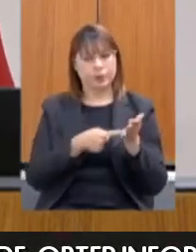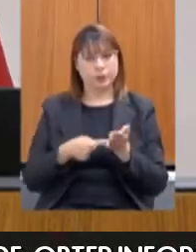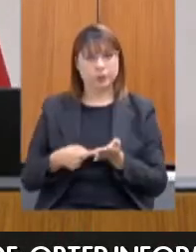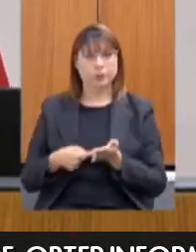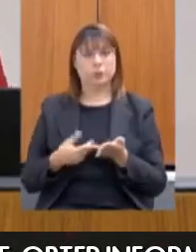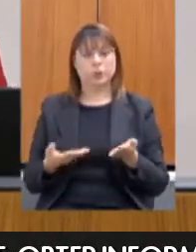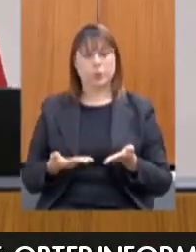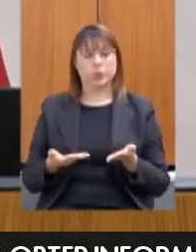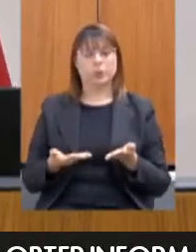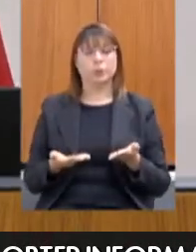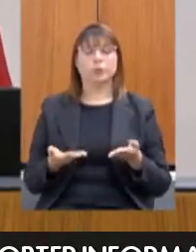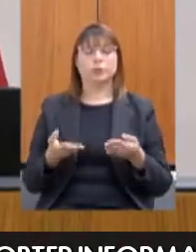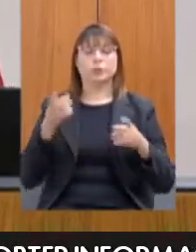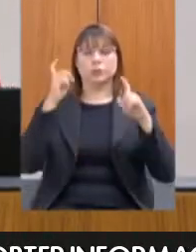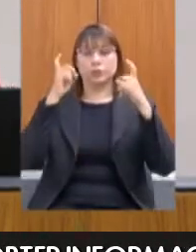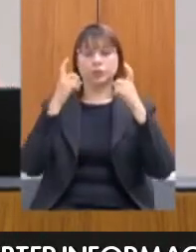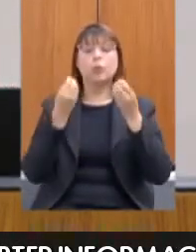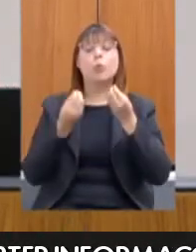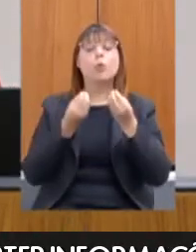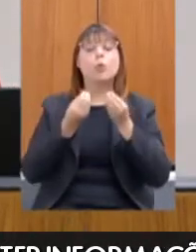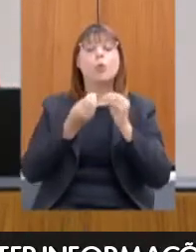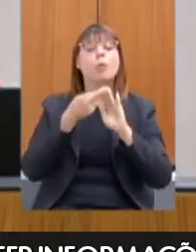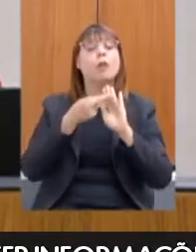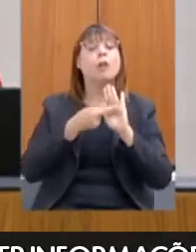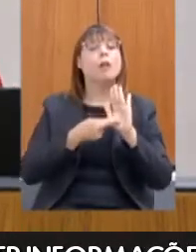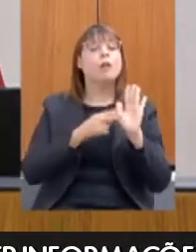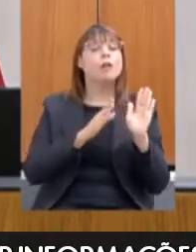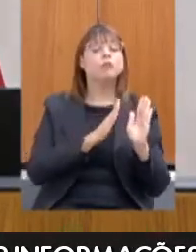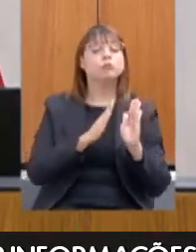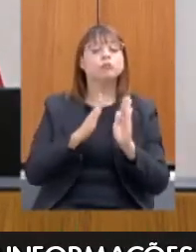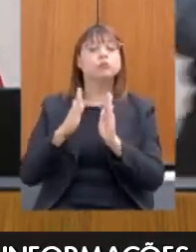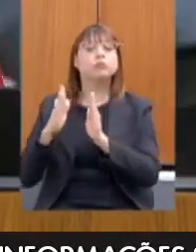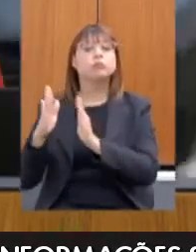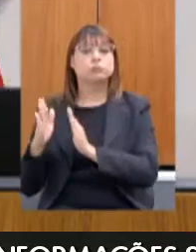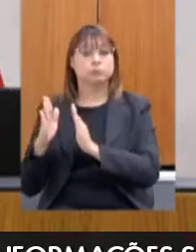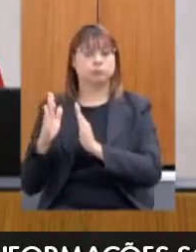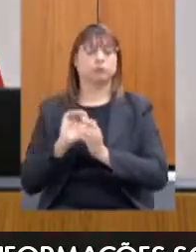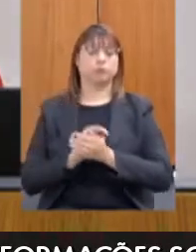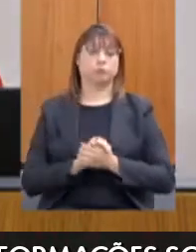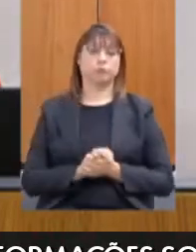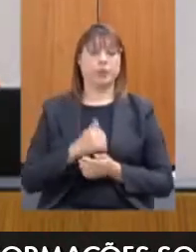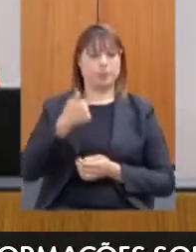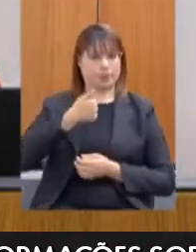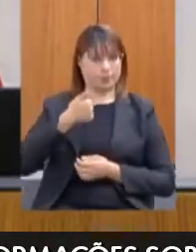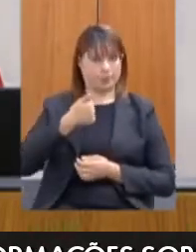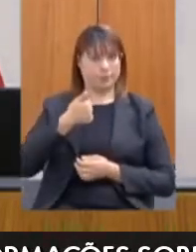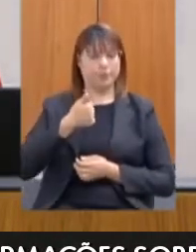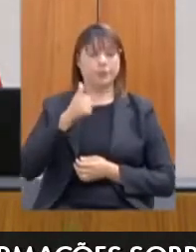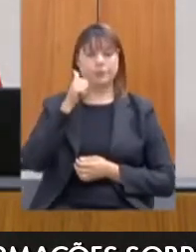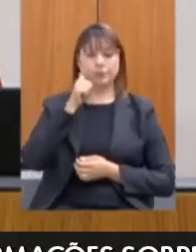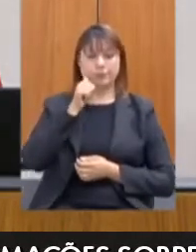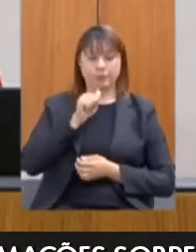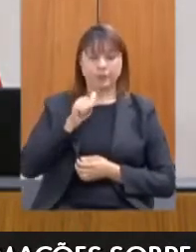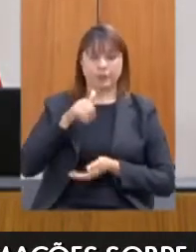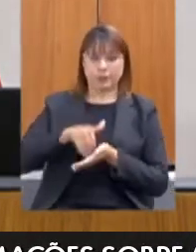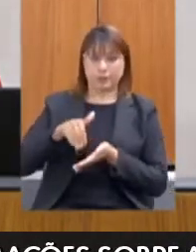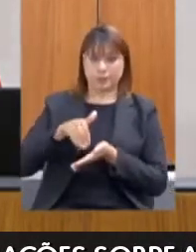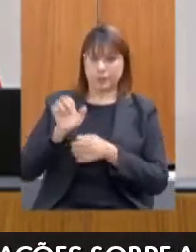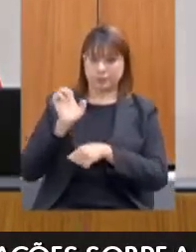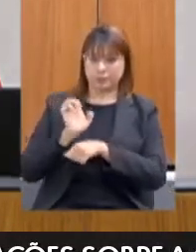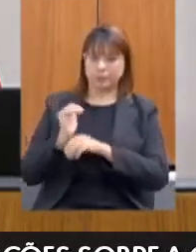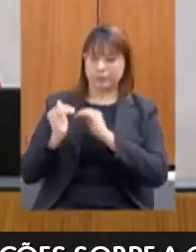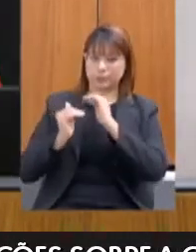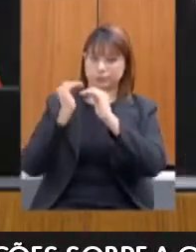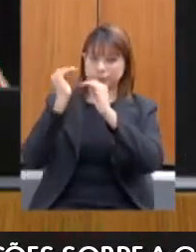atos desta reunião obedecerão as seguintes normas e procedimentos. Primeiro, a senhora secretária de Estado de